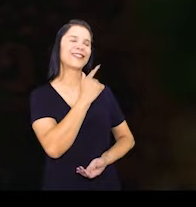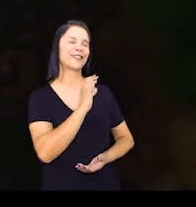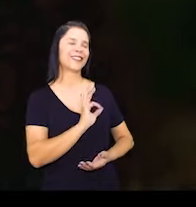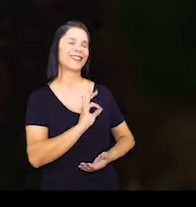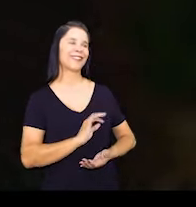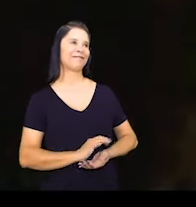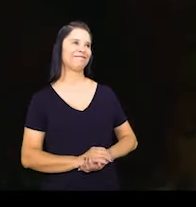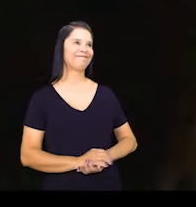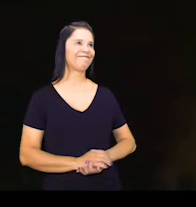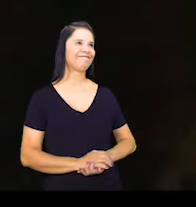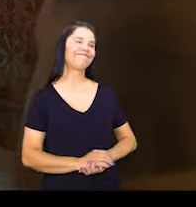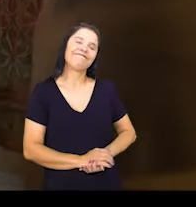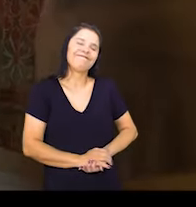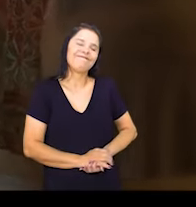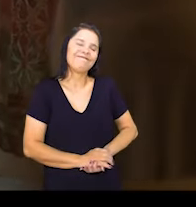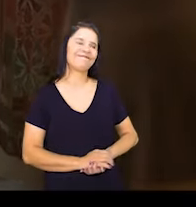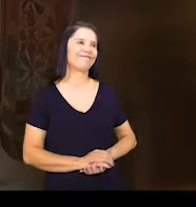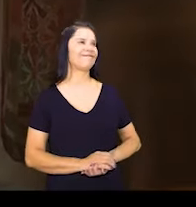A gente conseguiu.